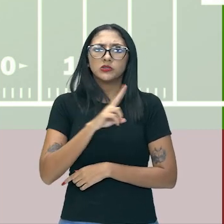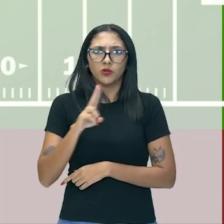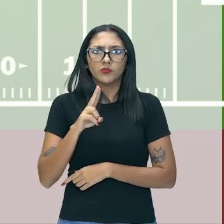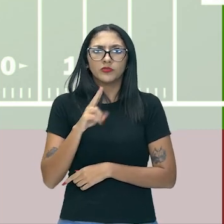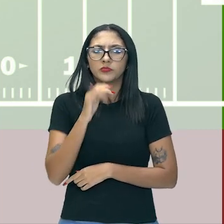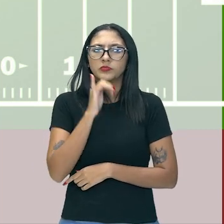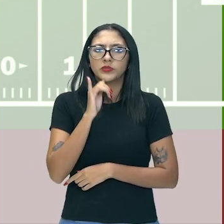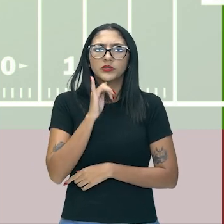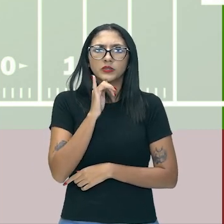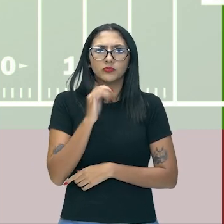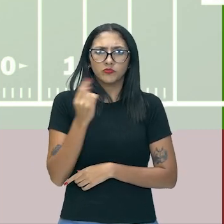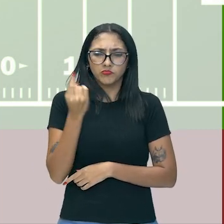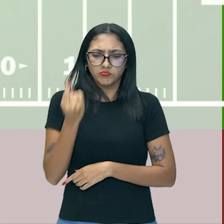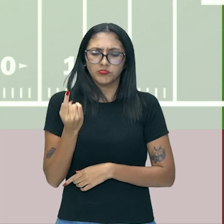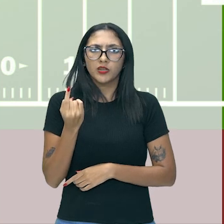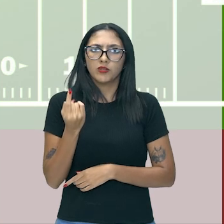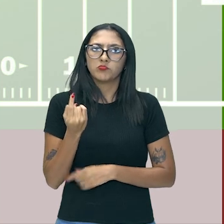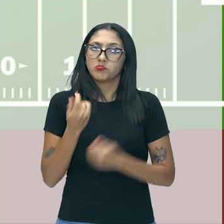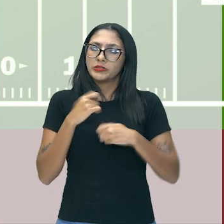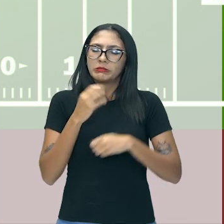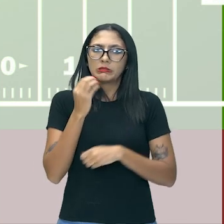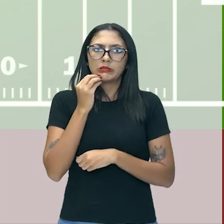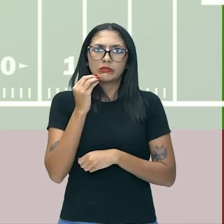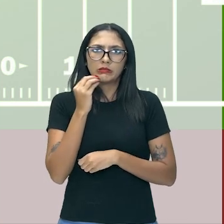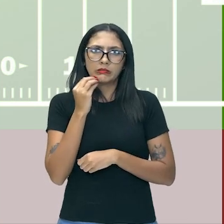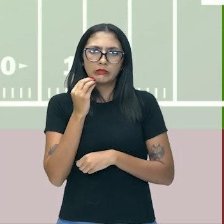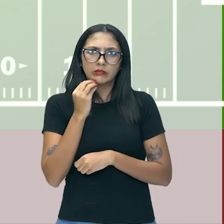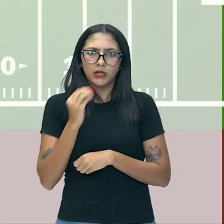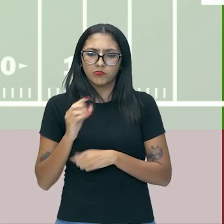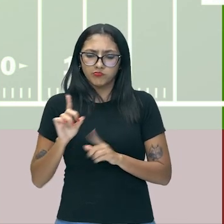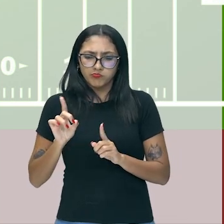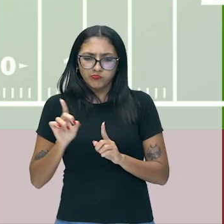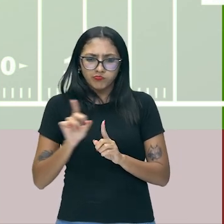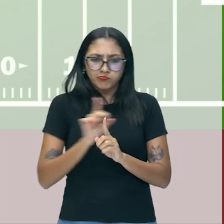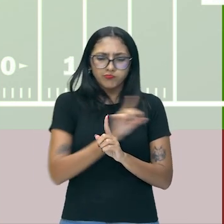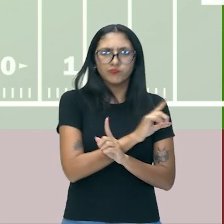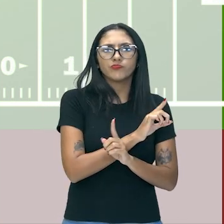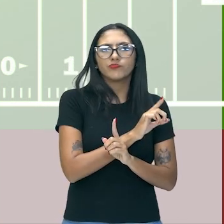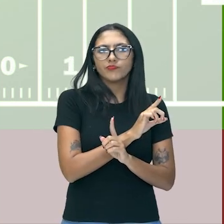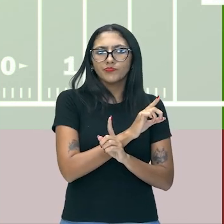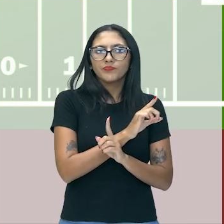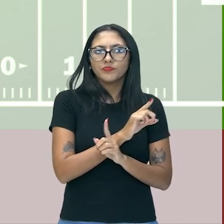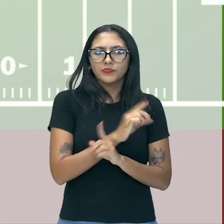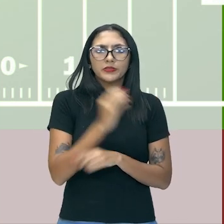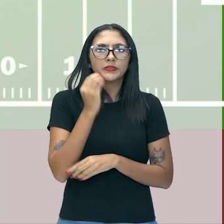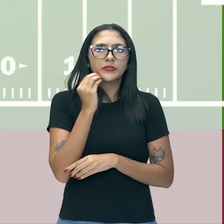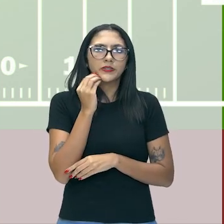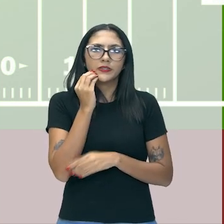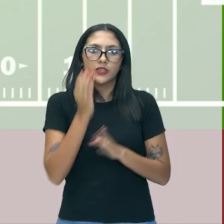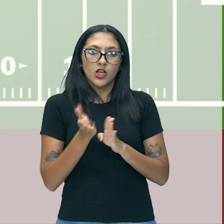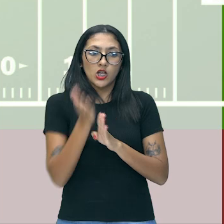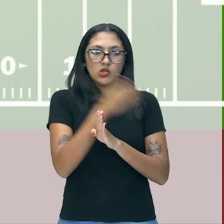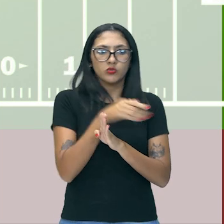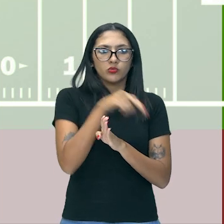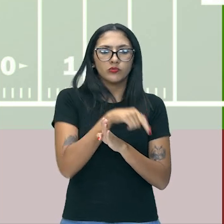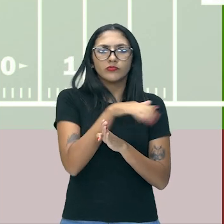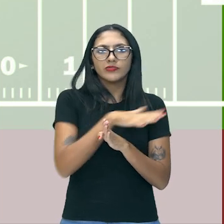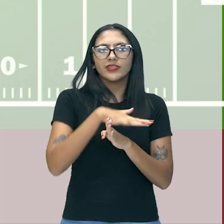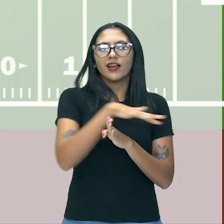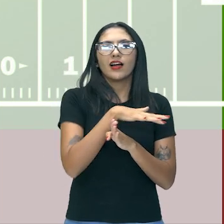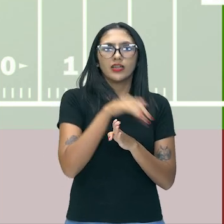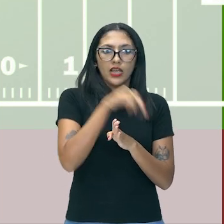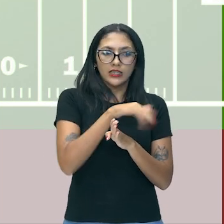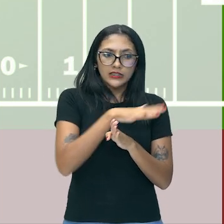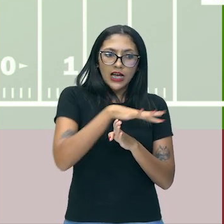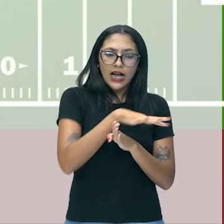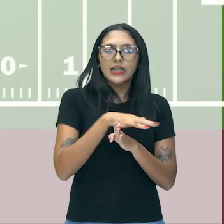tentar invadir, né, esse campo do adversário e chegar até essa end zone aqui,